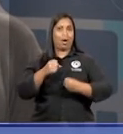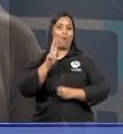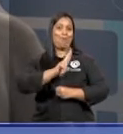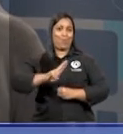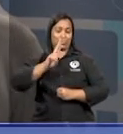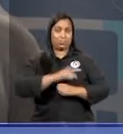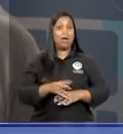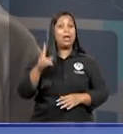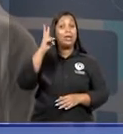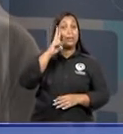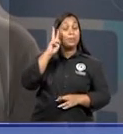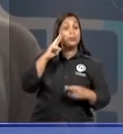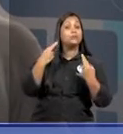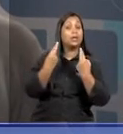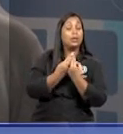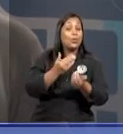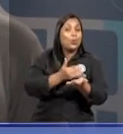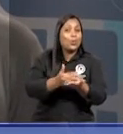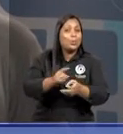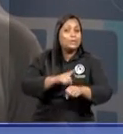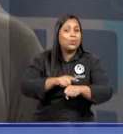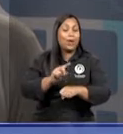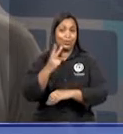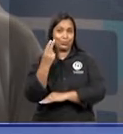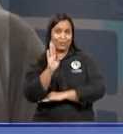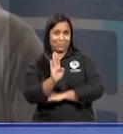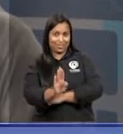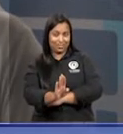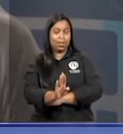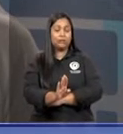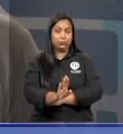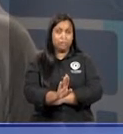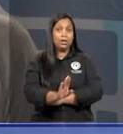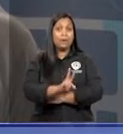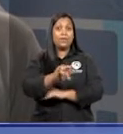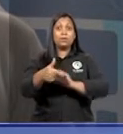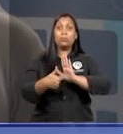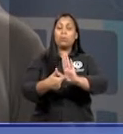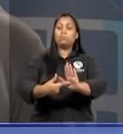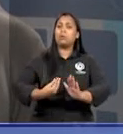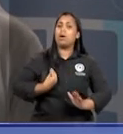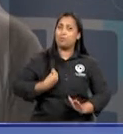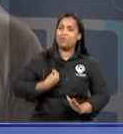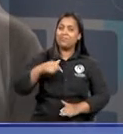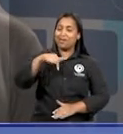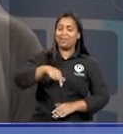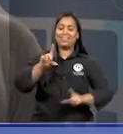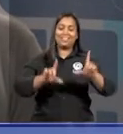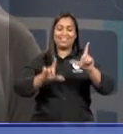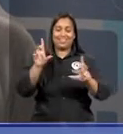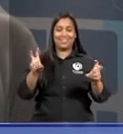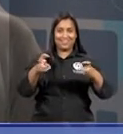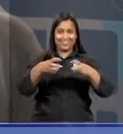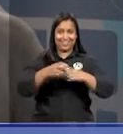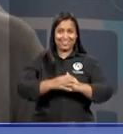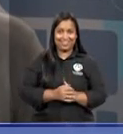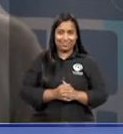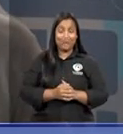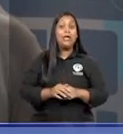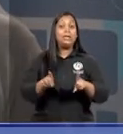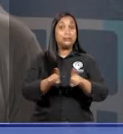Lembrando que a Sessão começa às 2 horas da tarde e tem transmissão ao vivo aqui pela TV Câmara